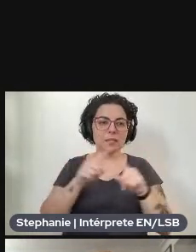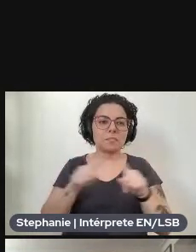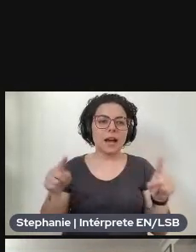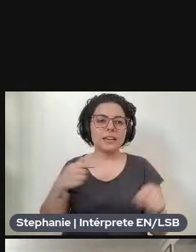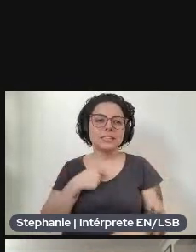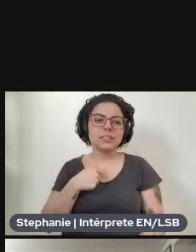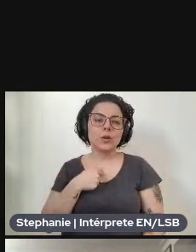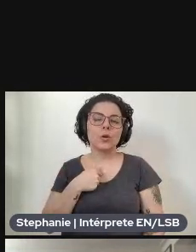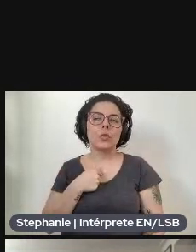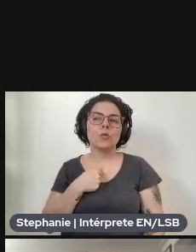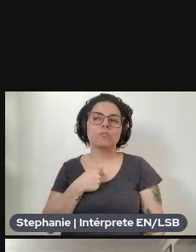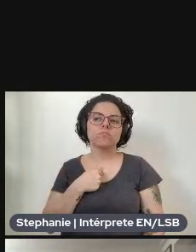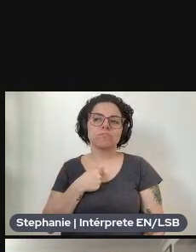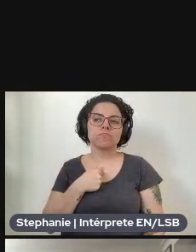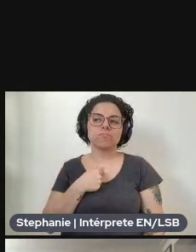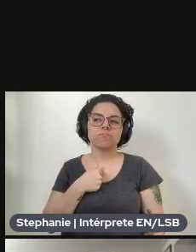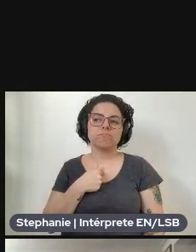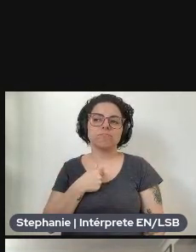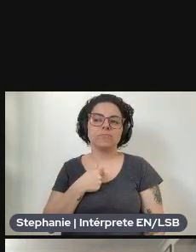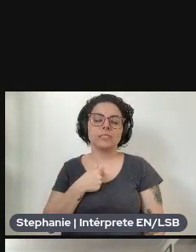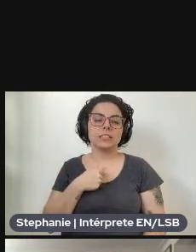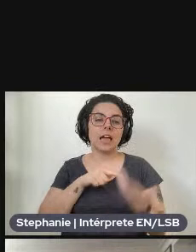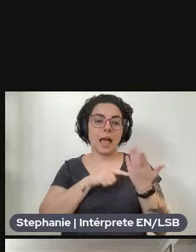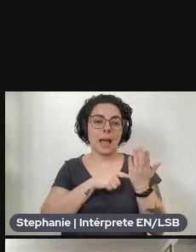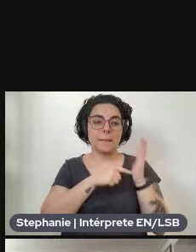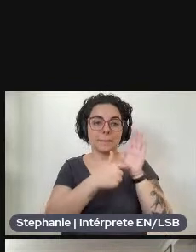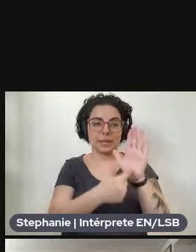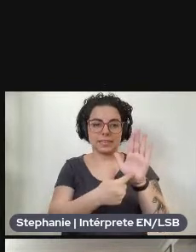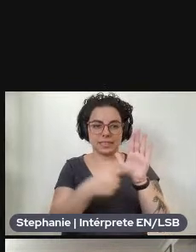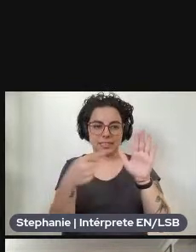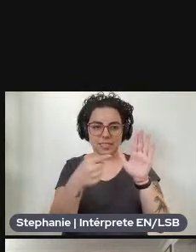que iria fazer a apresentação